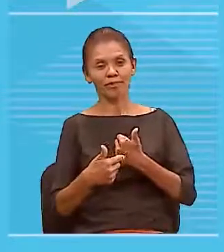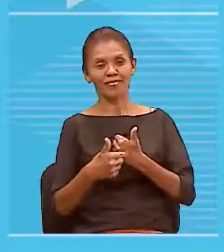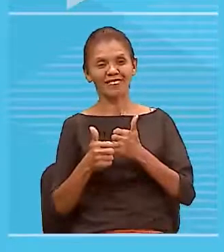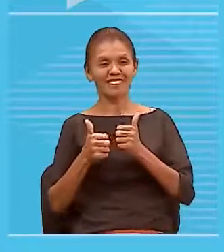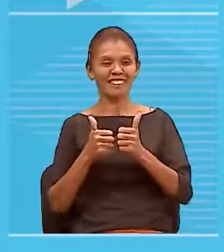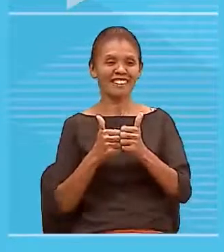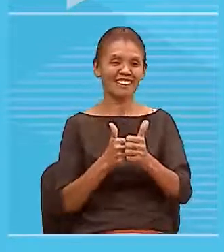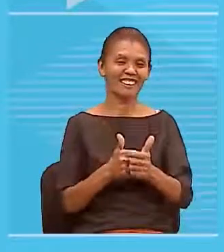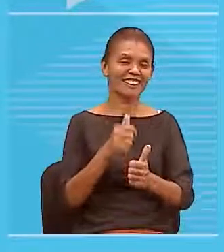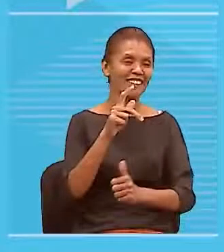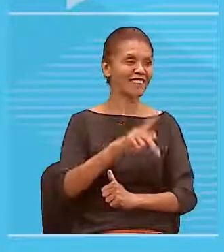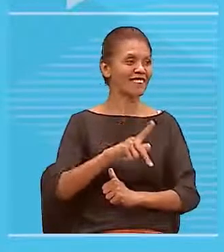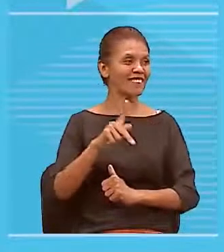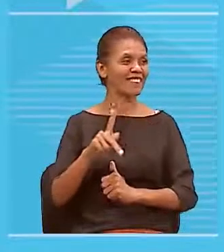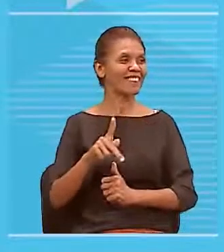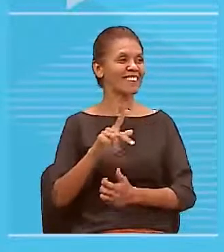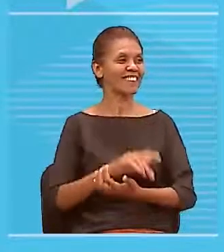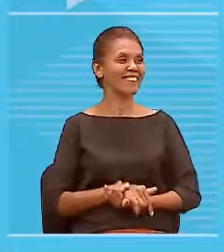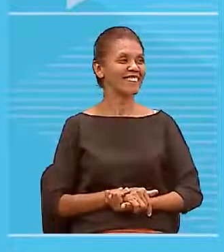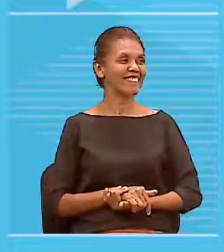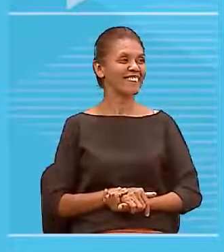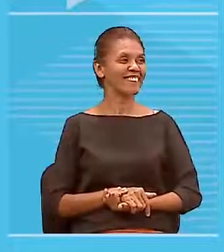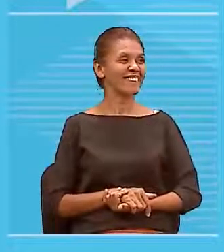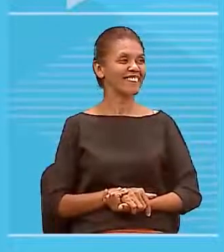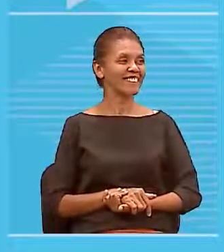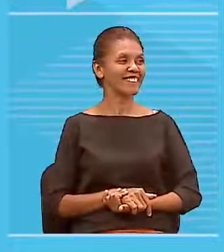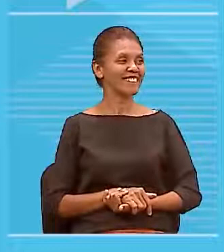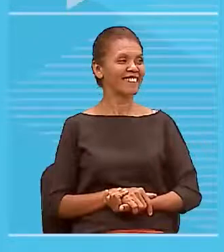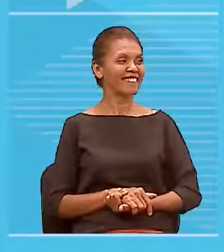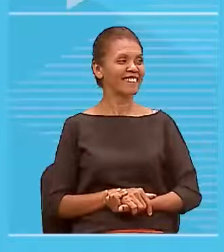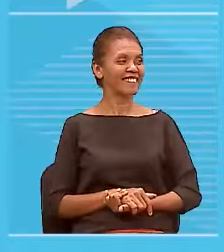notificações. Tô brincando, não tem sininho no Insta, não tem?